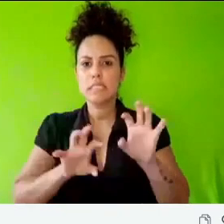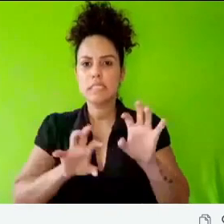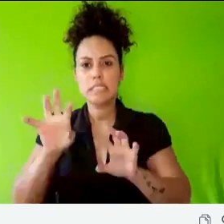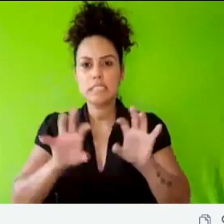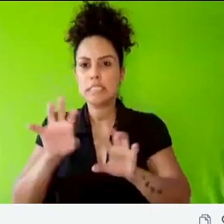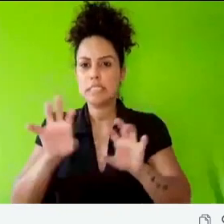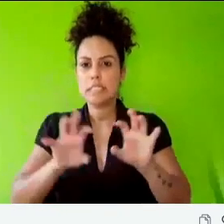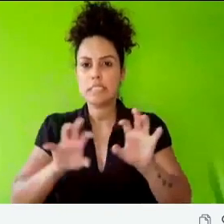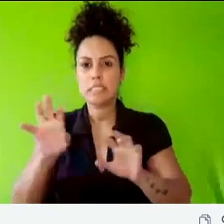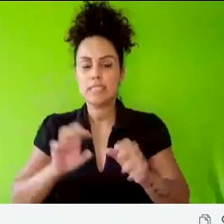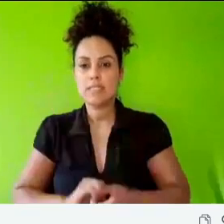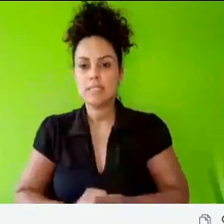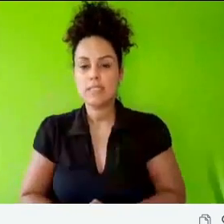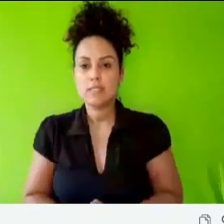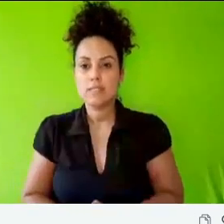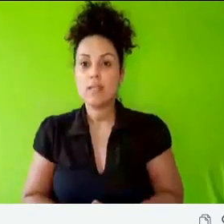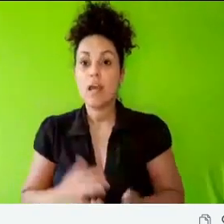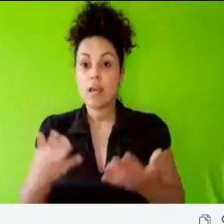Vamos gerar a lista.